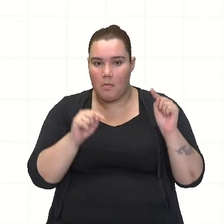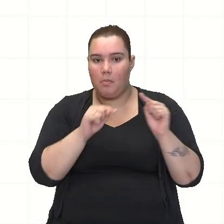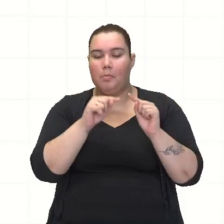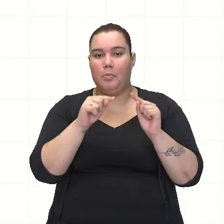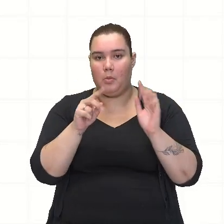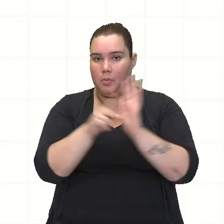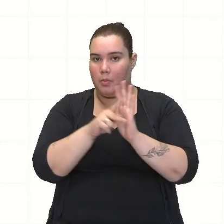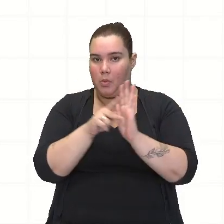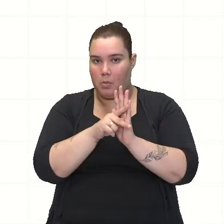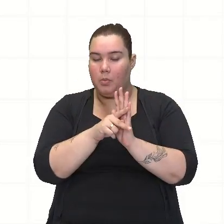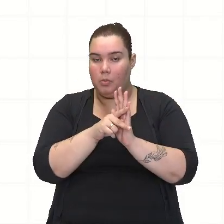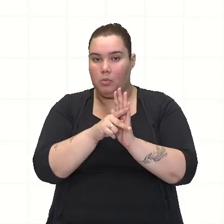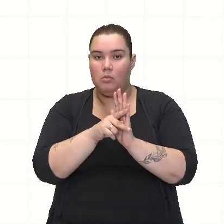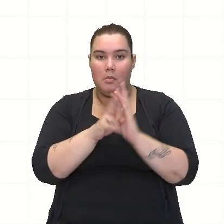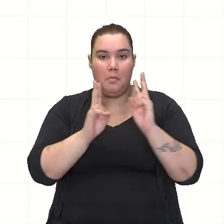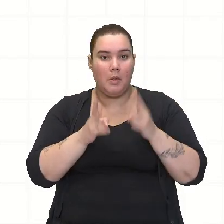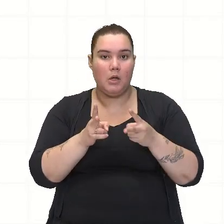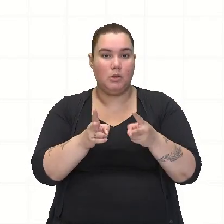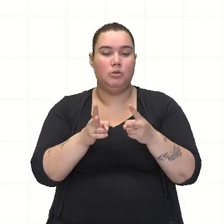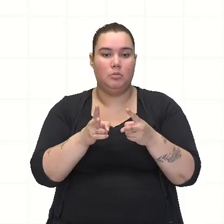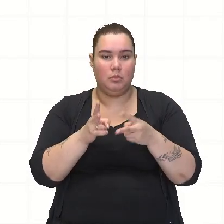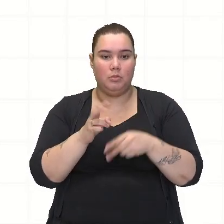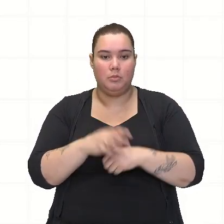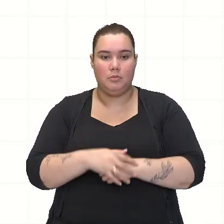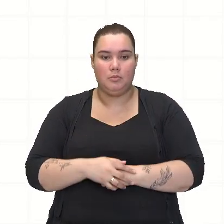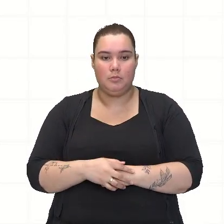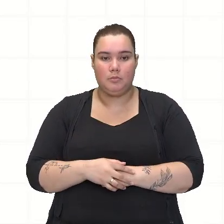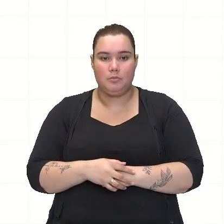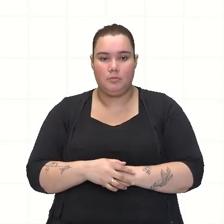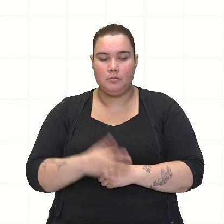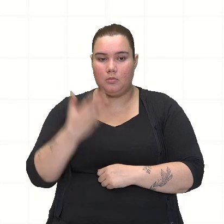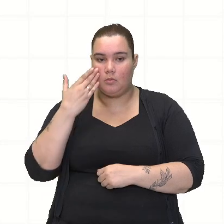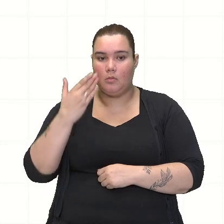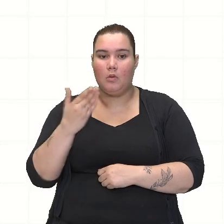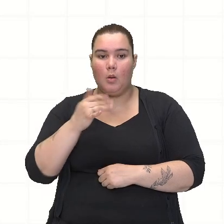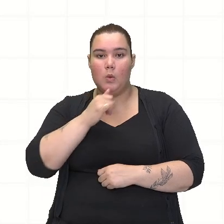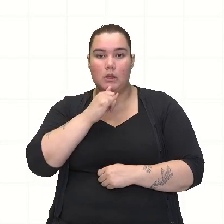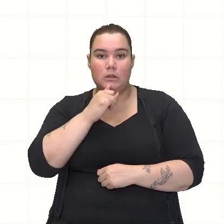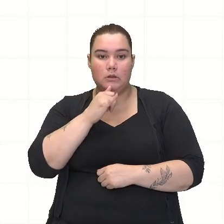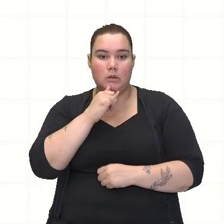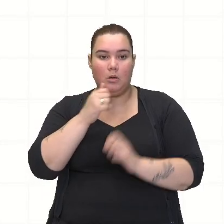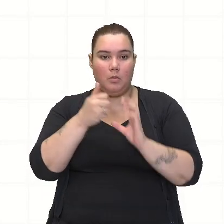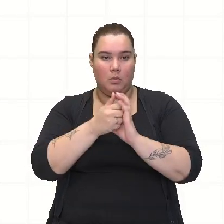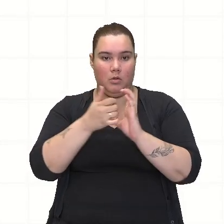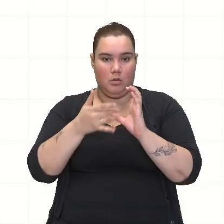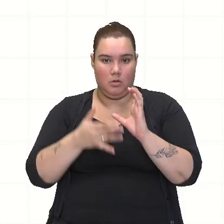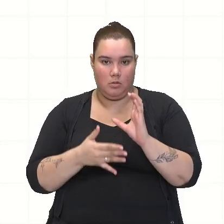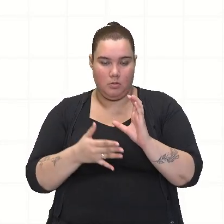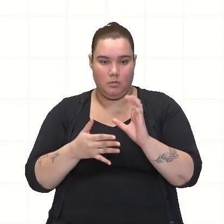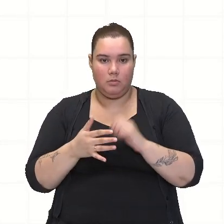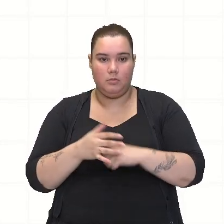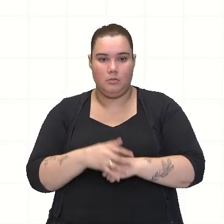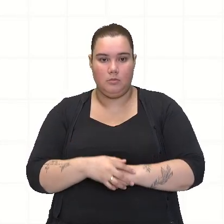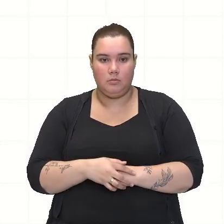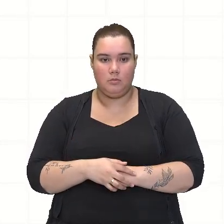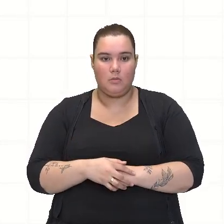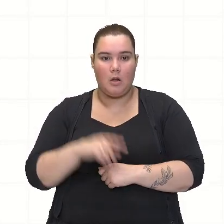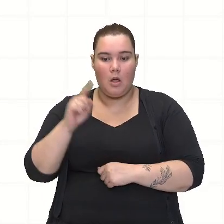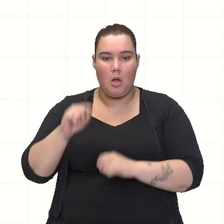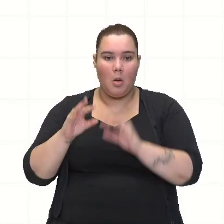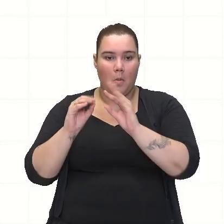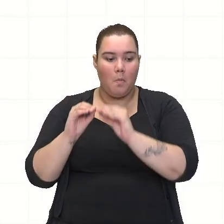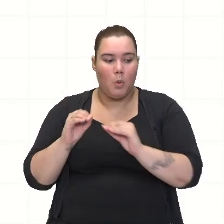orientação e tamanho, olha. Então, aqui, pontapé, as características da translação, mover,